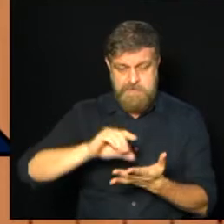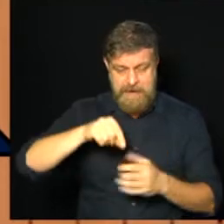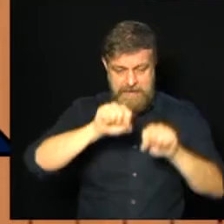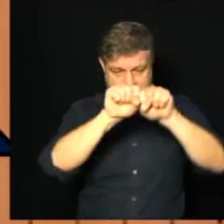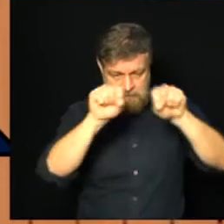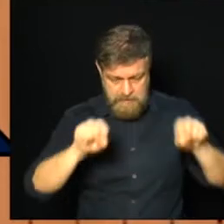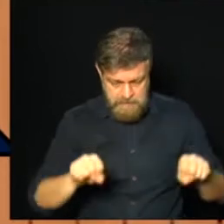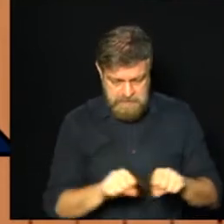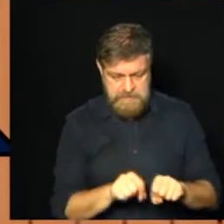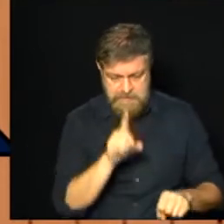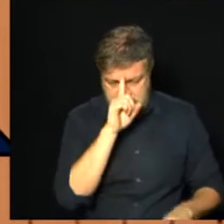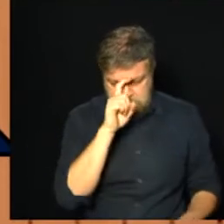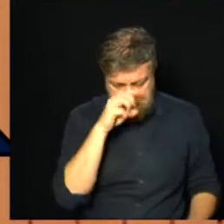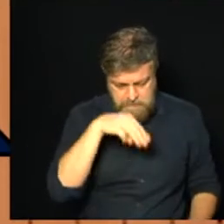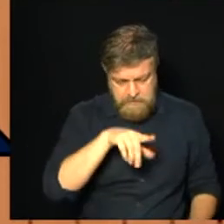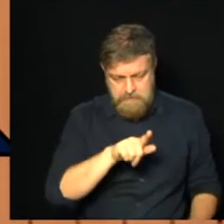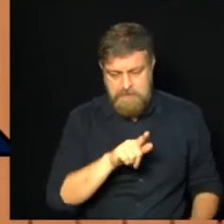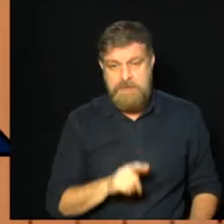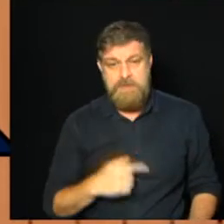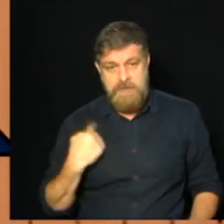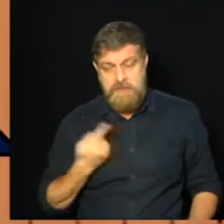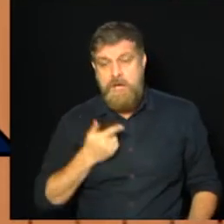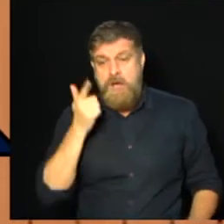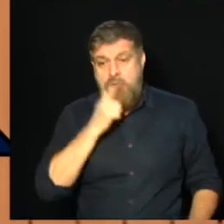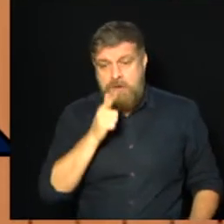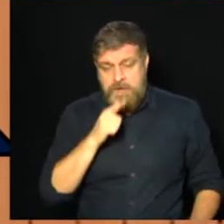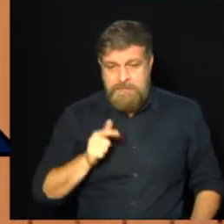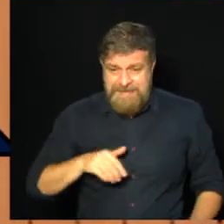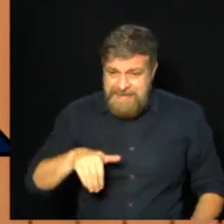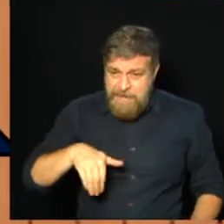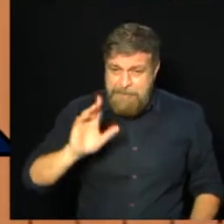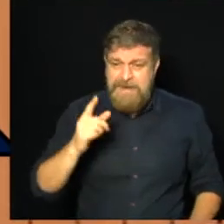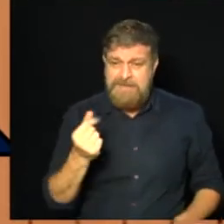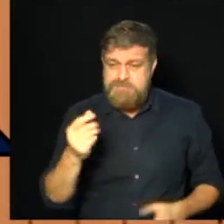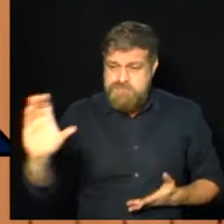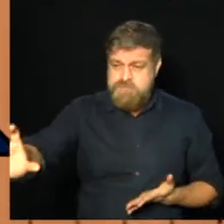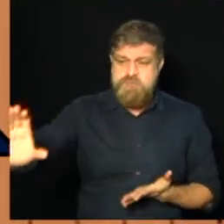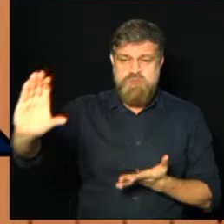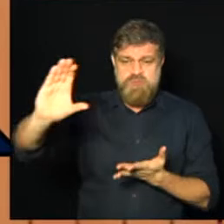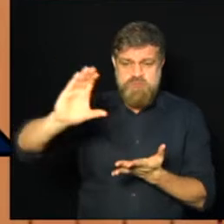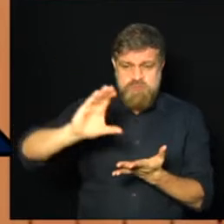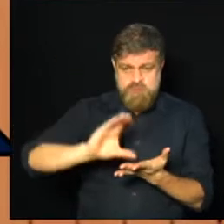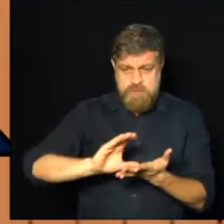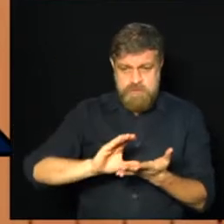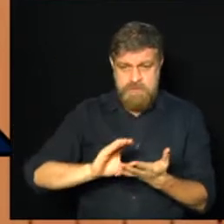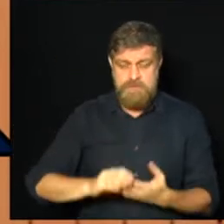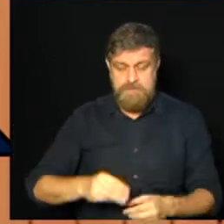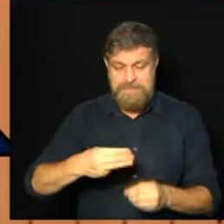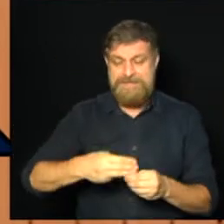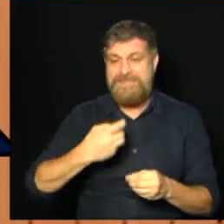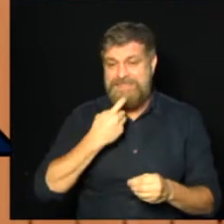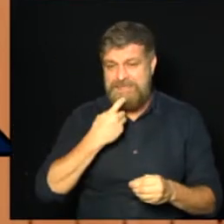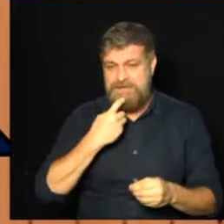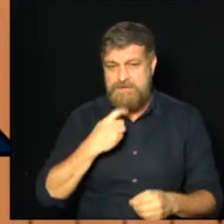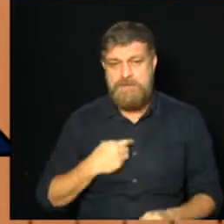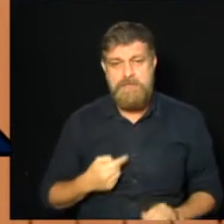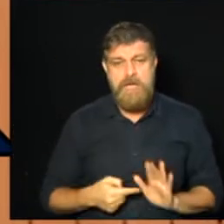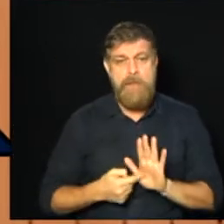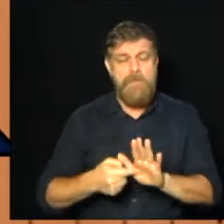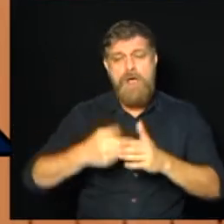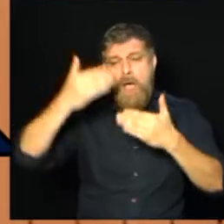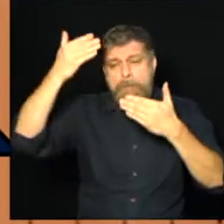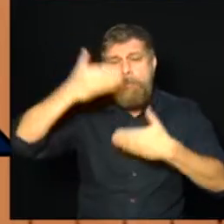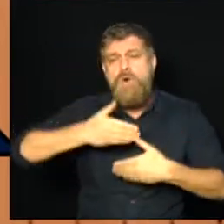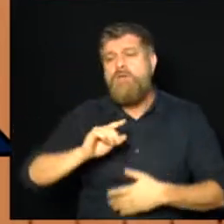um processo, inclusive, para aumentar, enfim, o recurso do município. E isso é uma demonstração